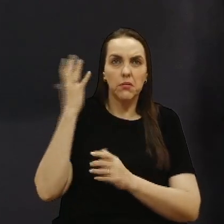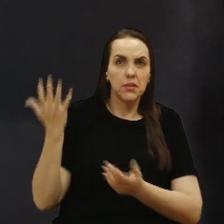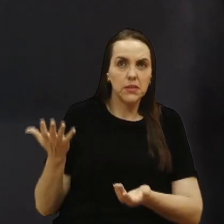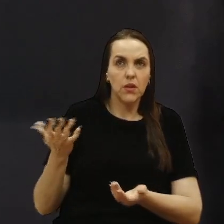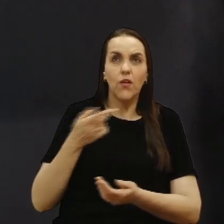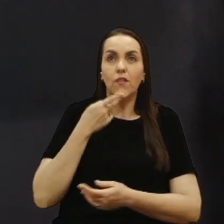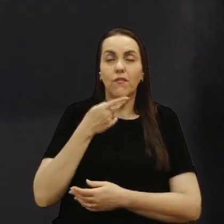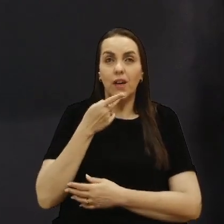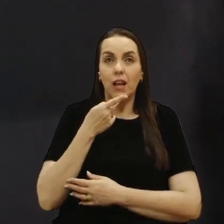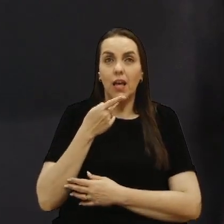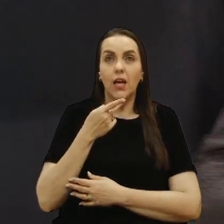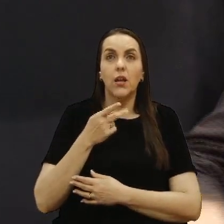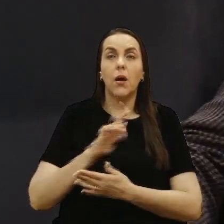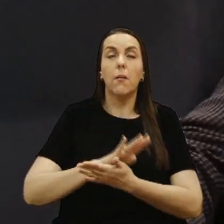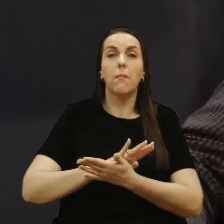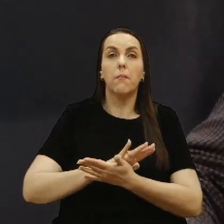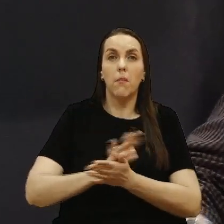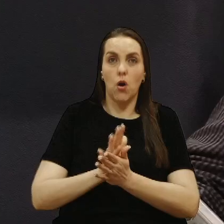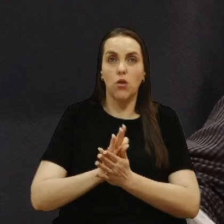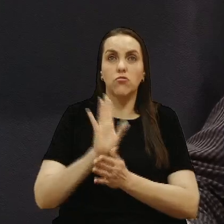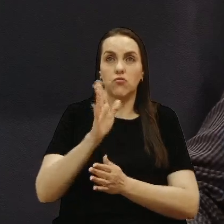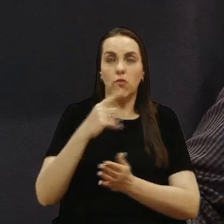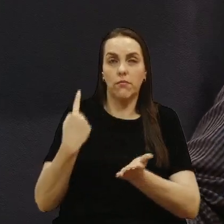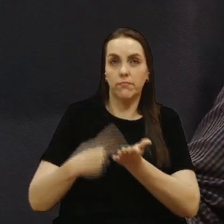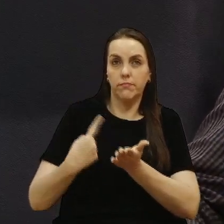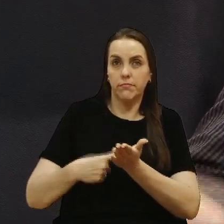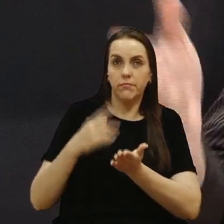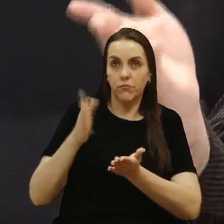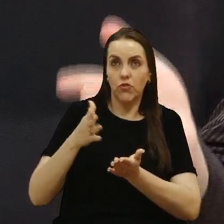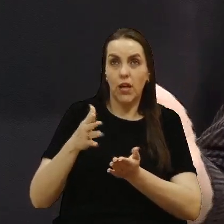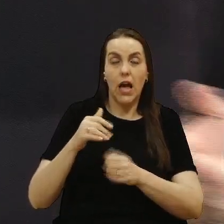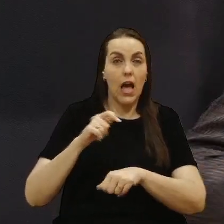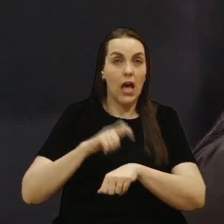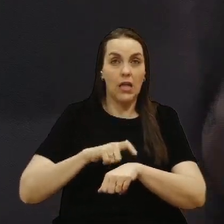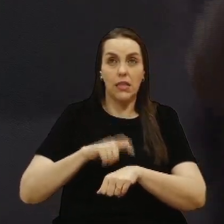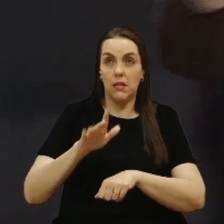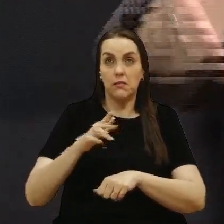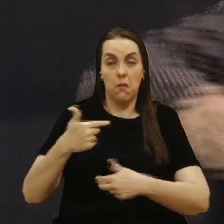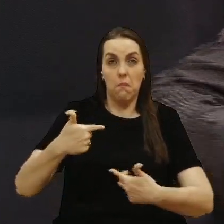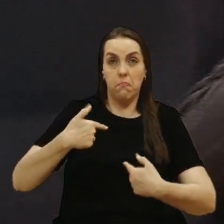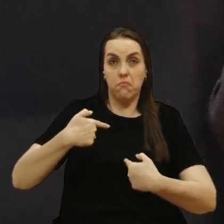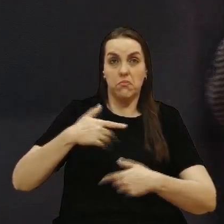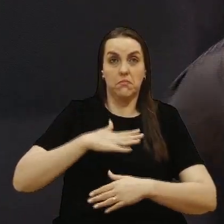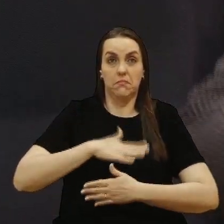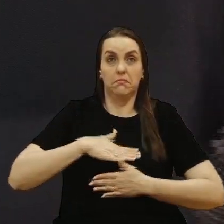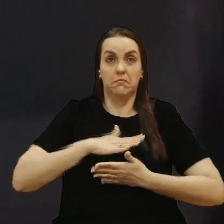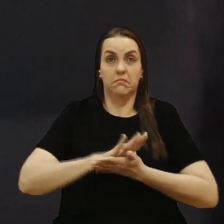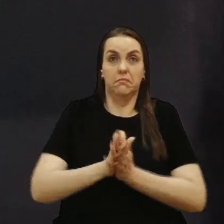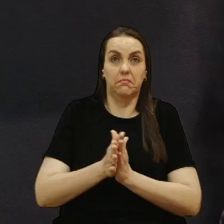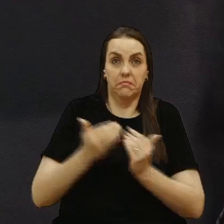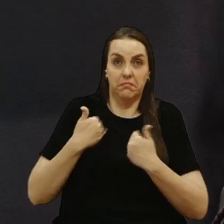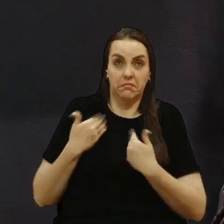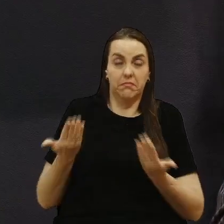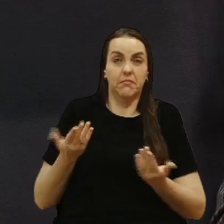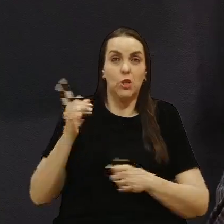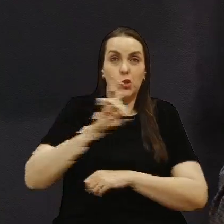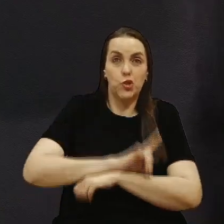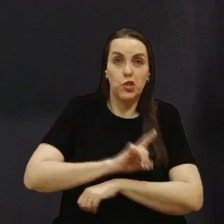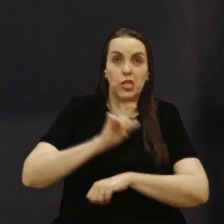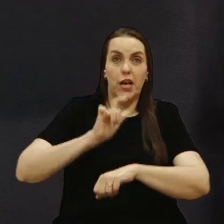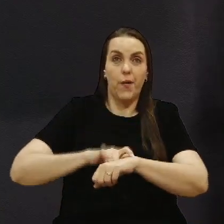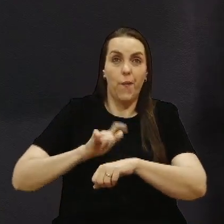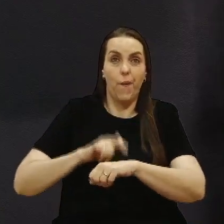Falaram ali que a morte foi encomendada, mas agora até às 11 e pouco não tinham me matado. Eu não sei para que dia, que horas, estou meio